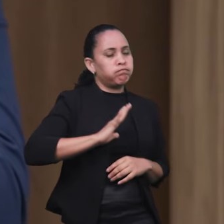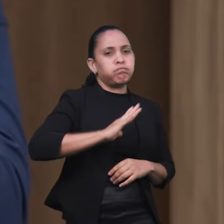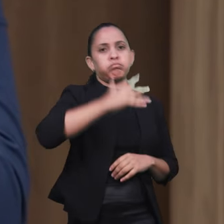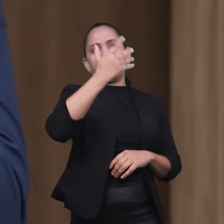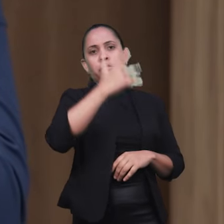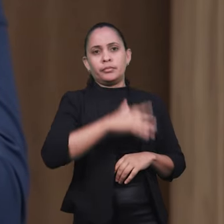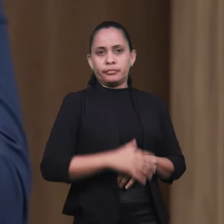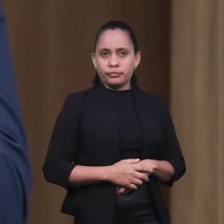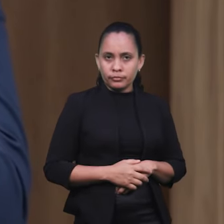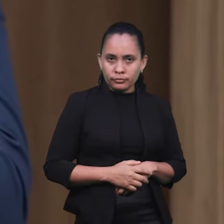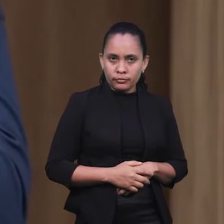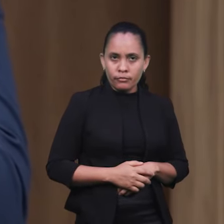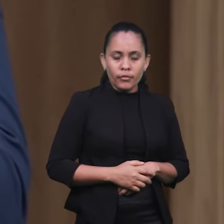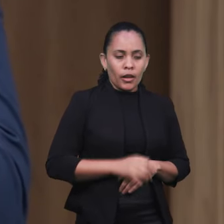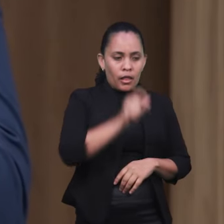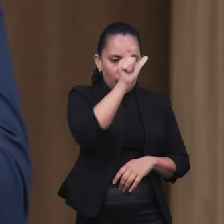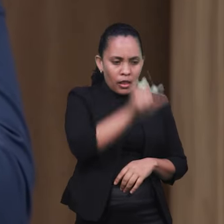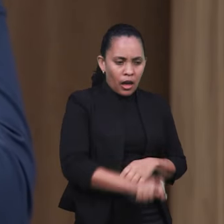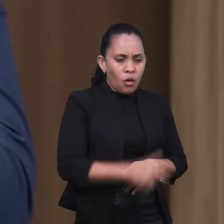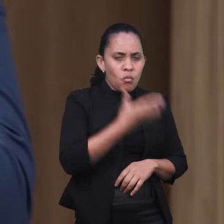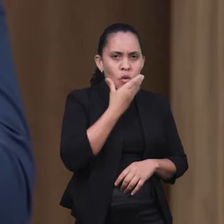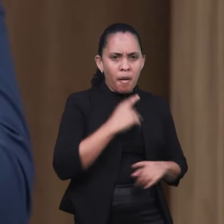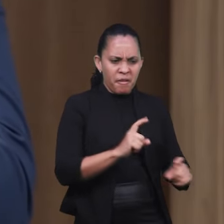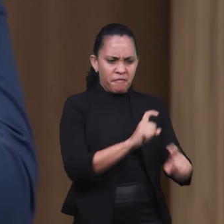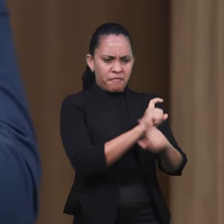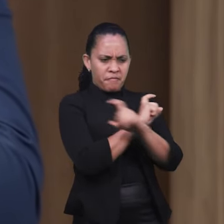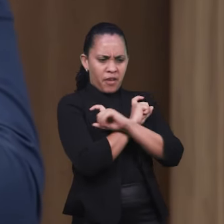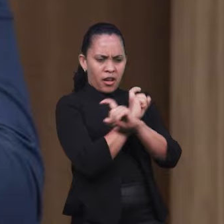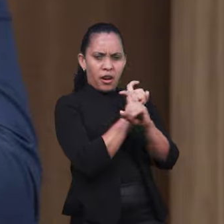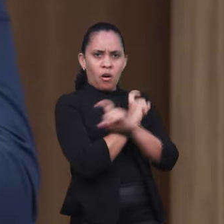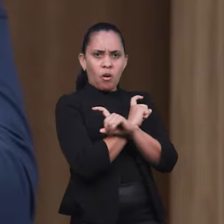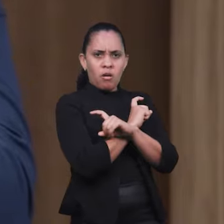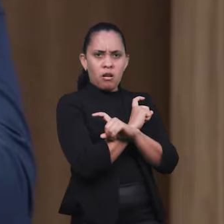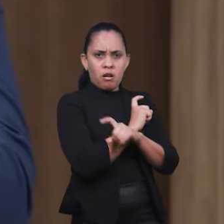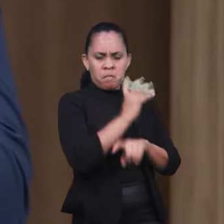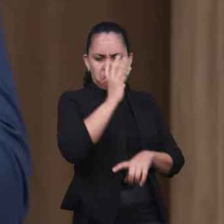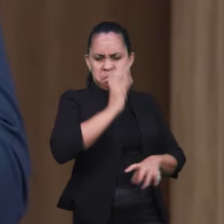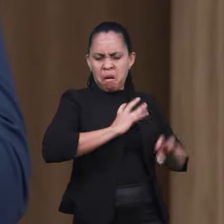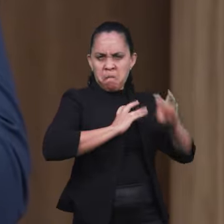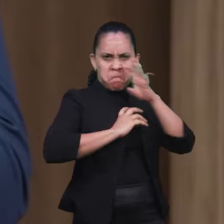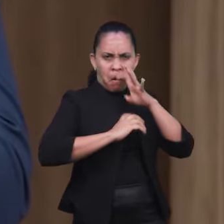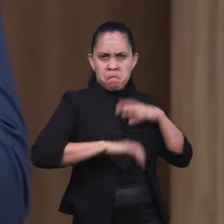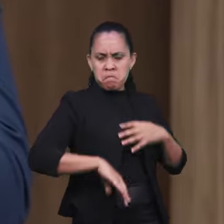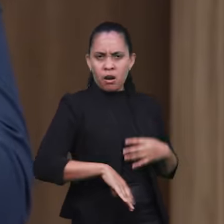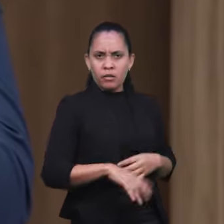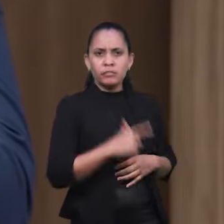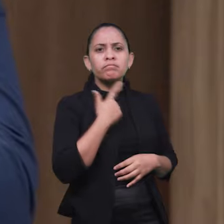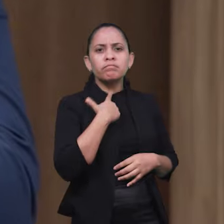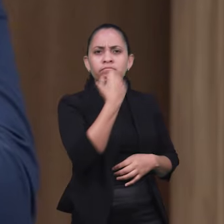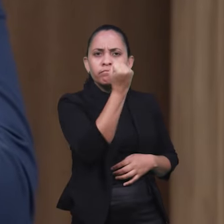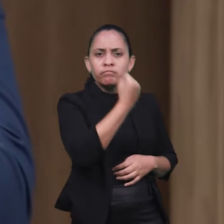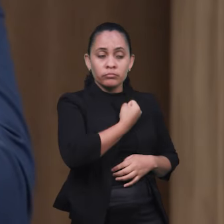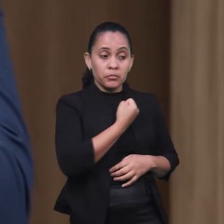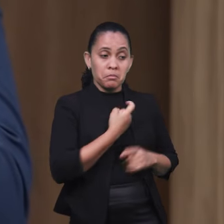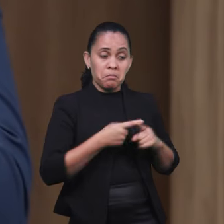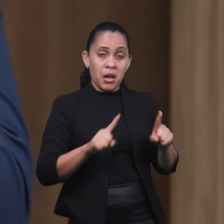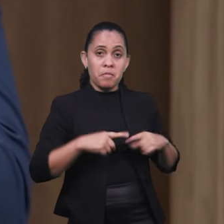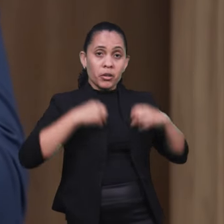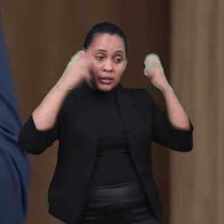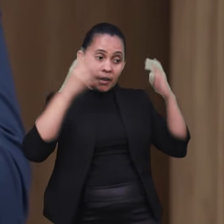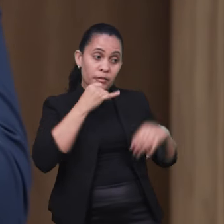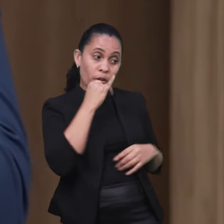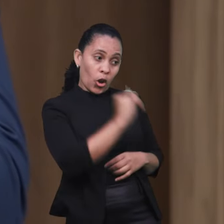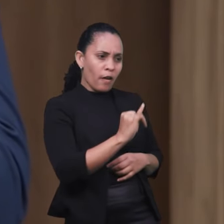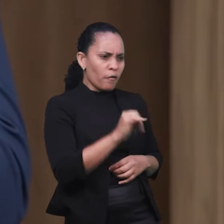né? E a palavra que ele usou, né, nunca mais você verá o meu rosto, que quando vires, morrerá. Ele